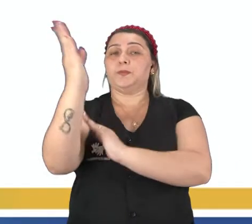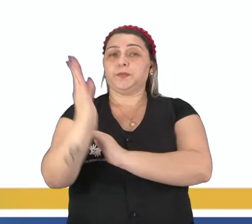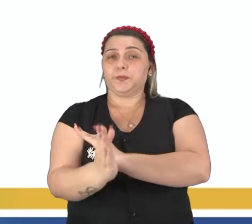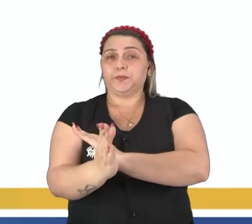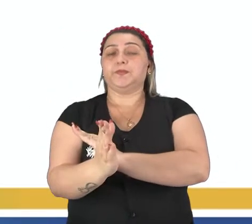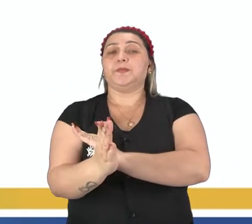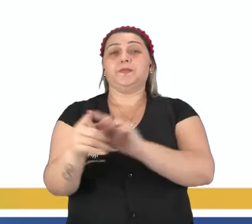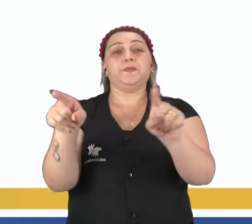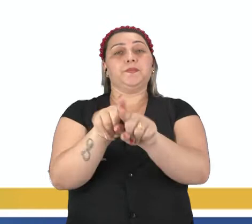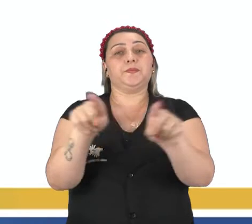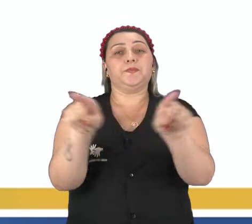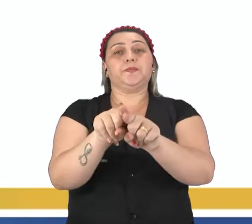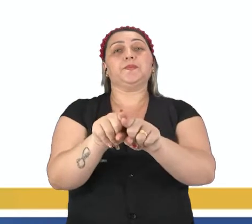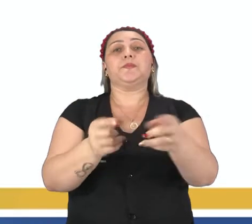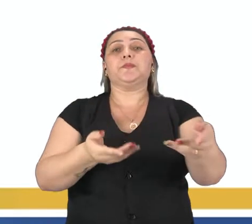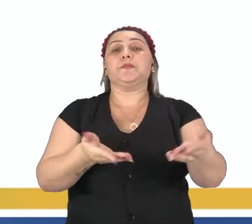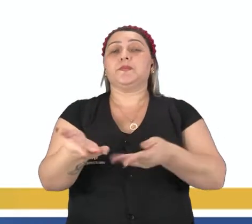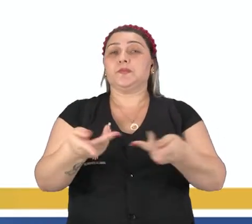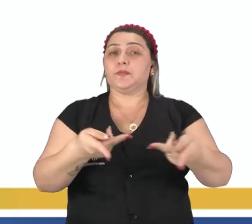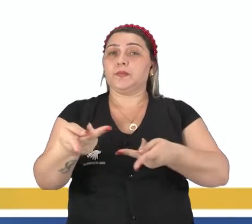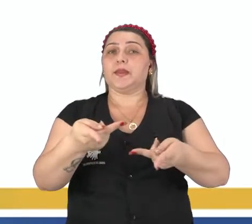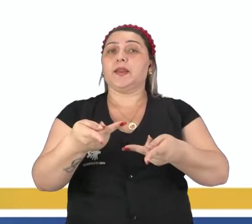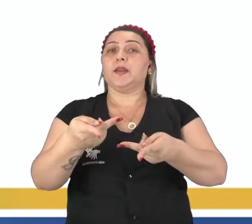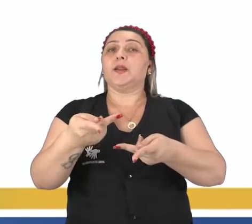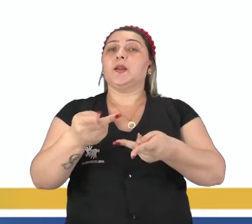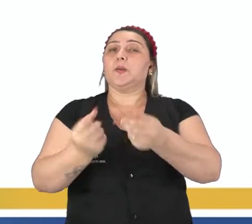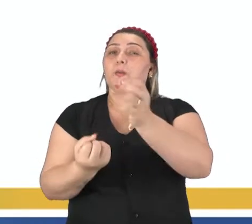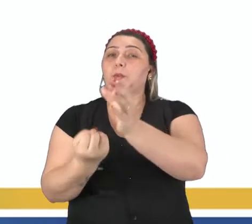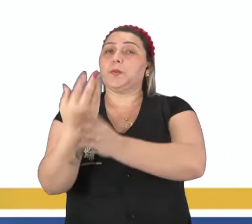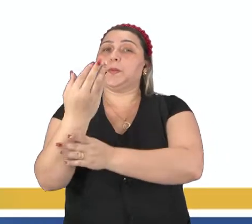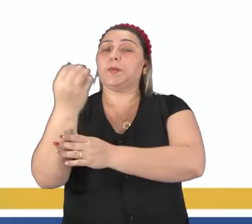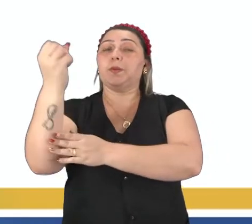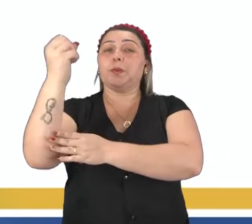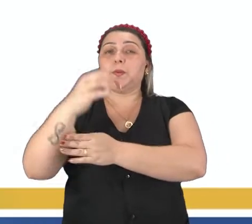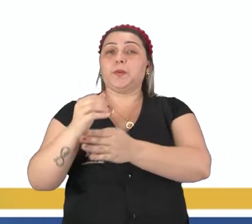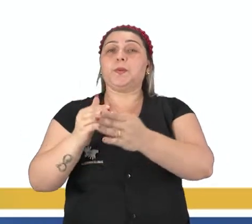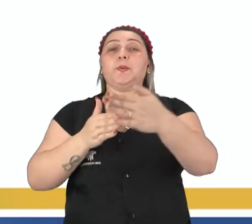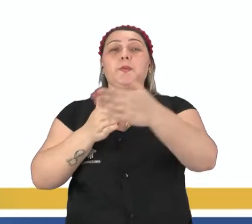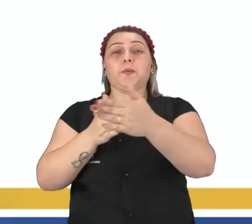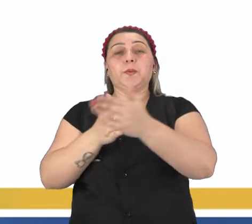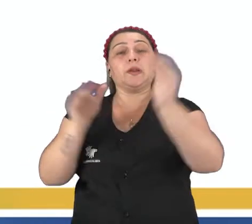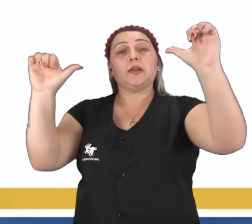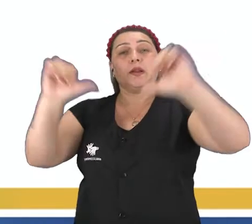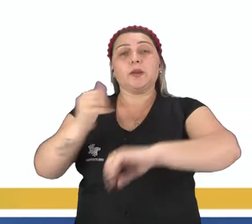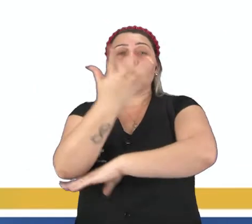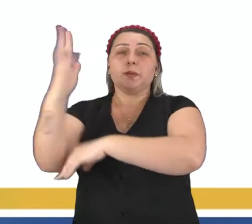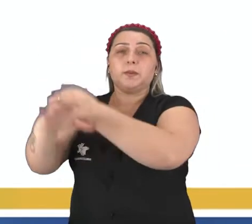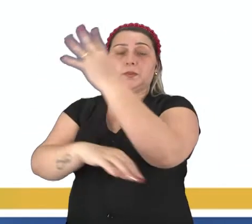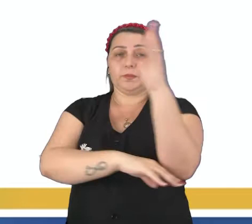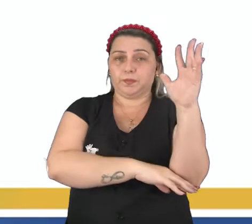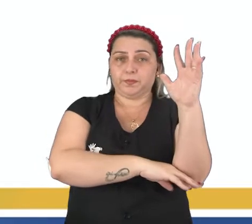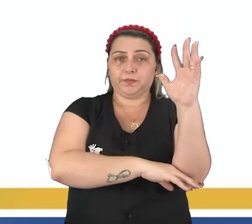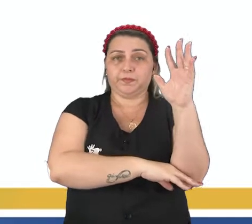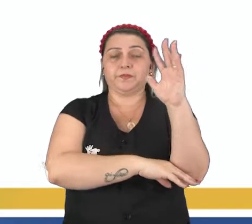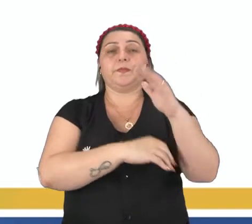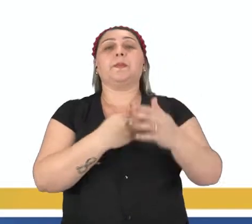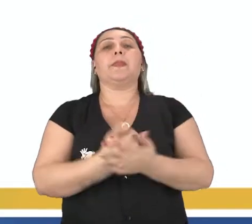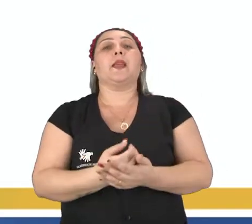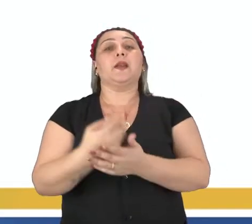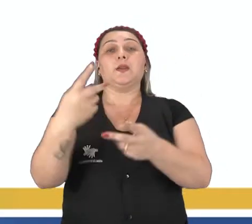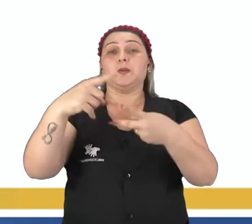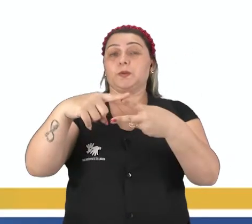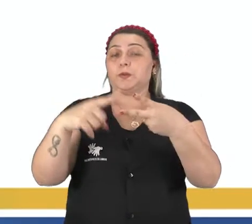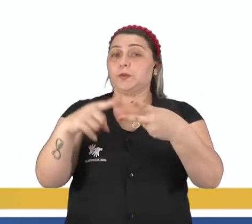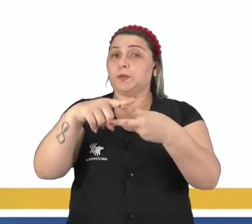brasileiras. Além disso, o processo de geração de energia elétrica causa diversos impactos negativos no meio ambiente. Diante desses